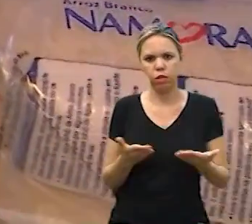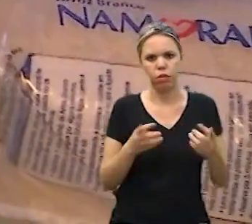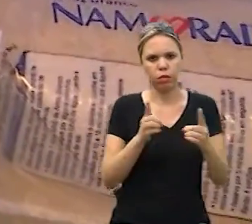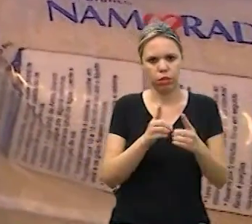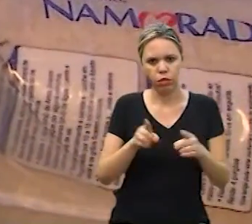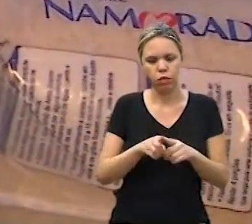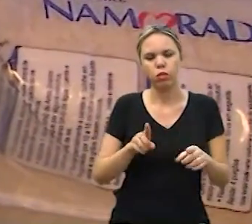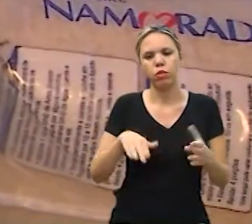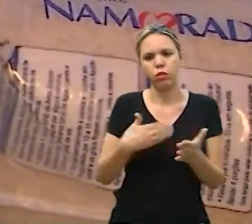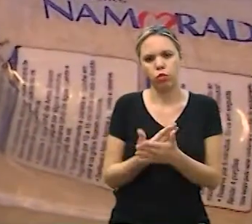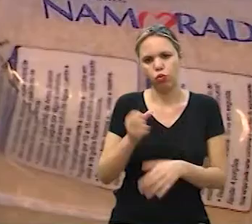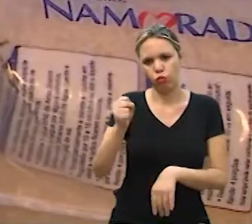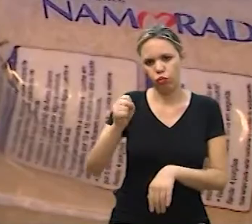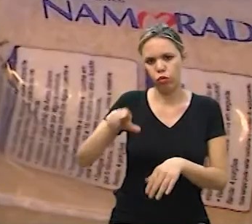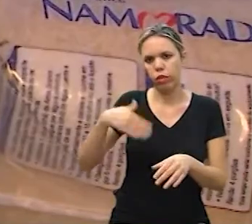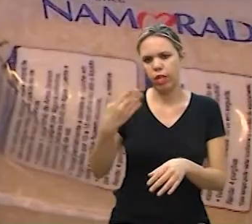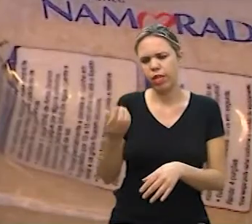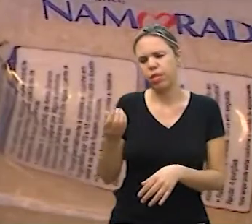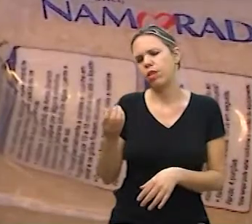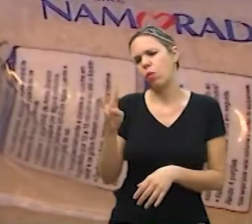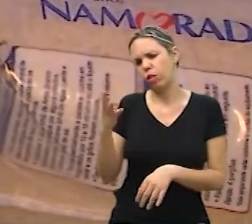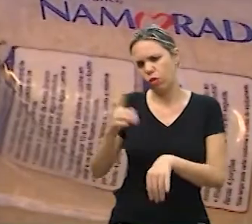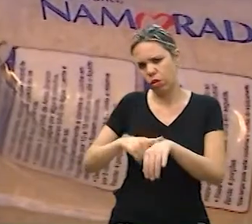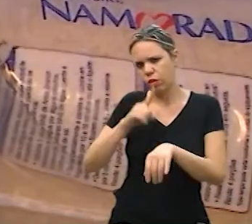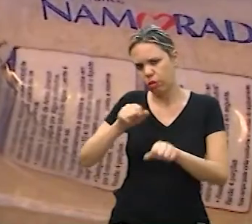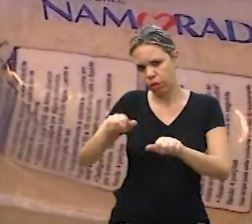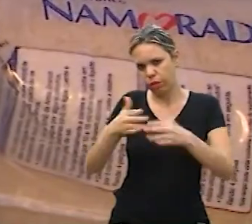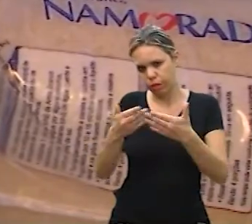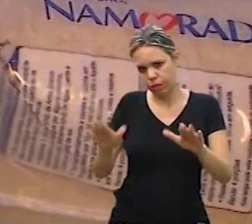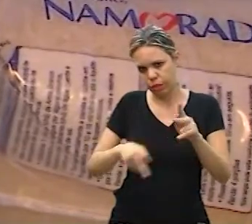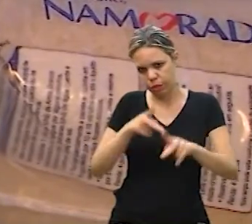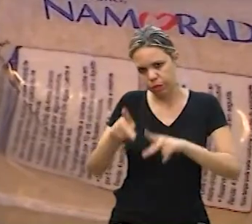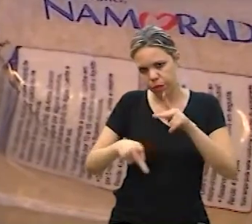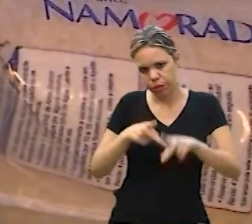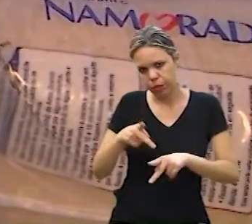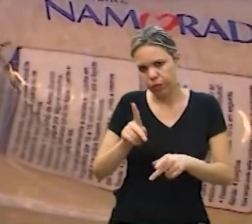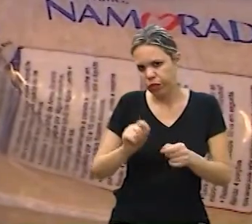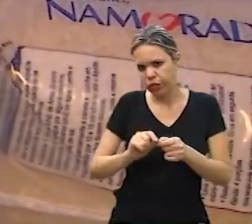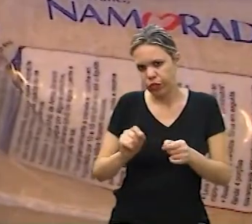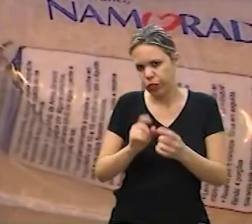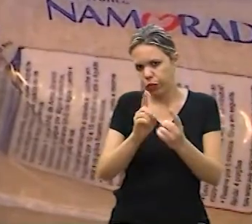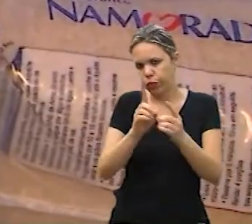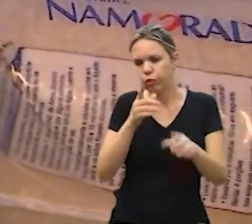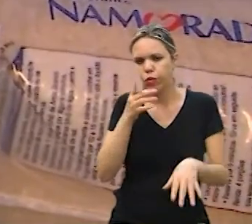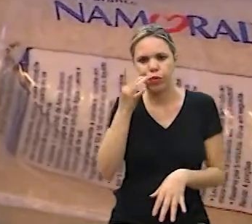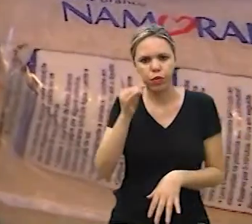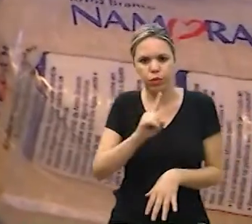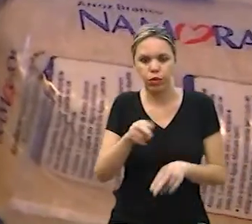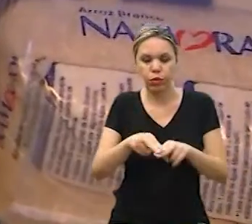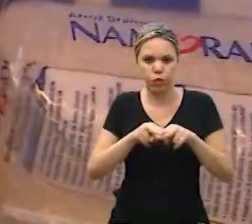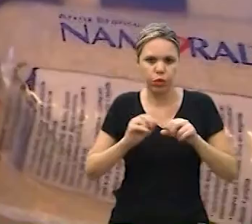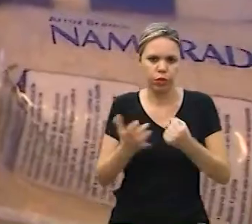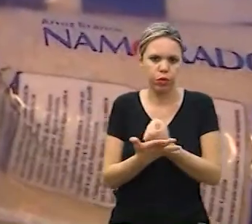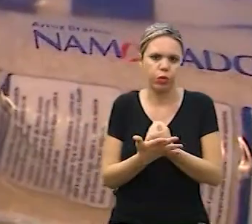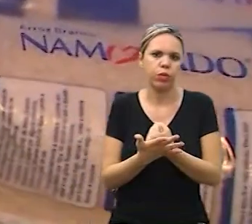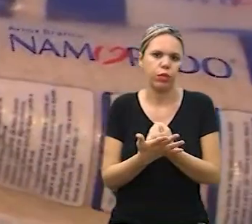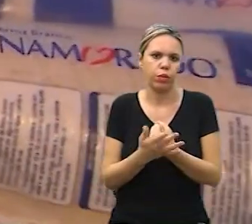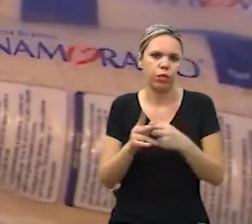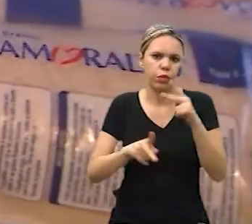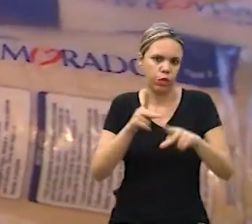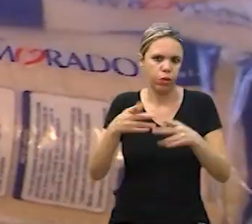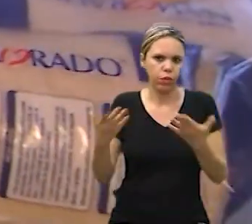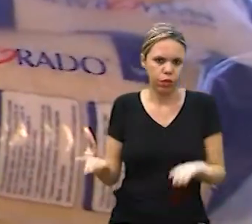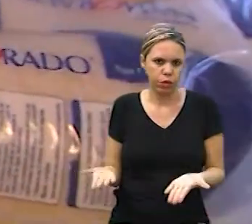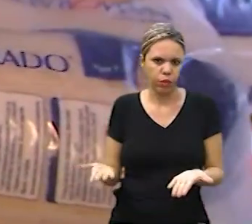das 8 às 16 horas, a gente está aberto ao público. A gente só não está fazendo o atendimento presencial por conta da pandemia para